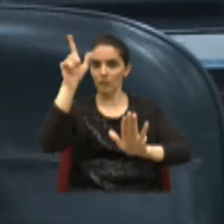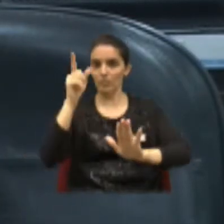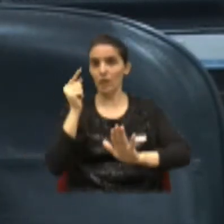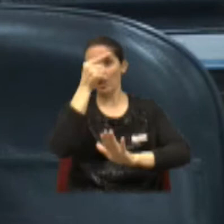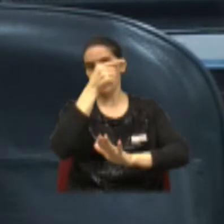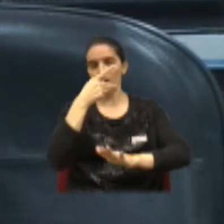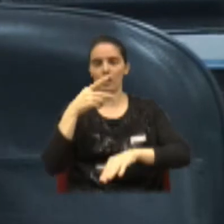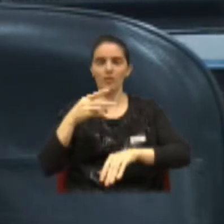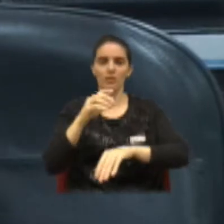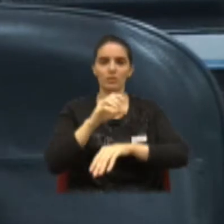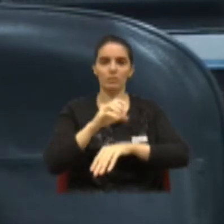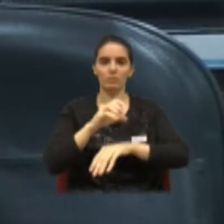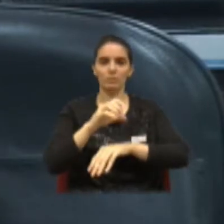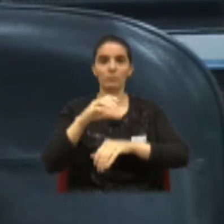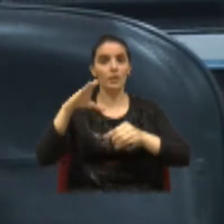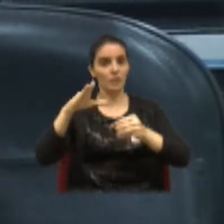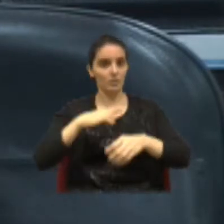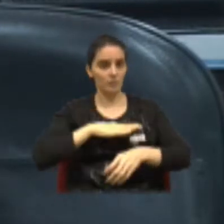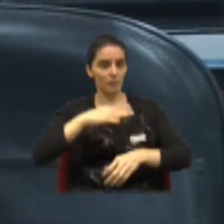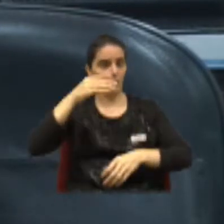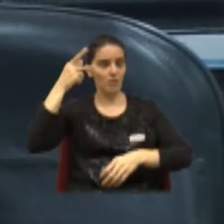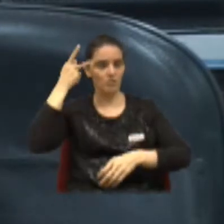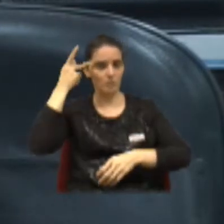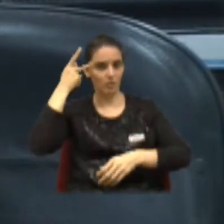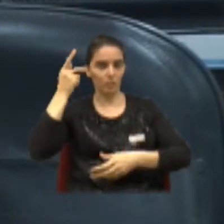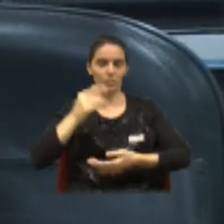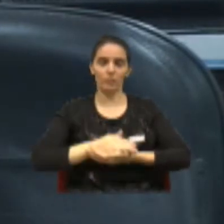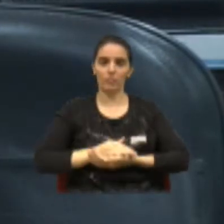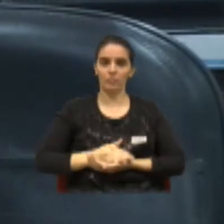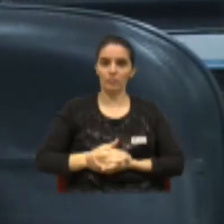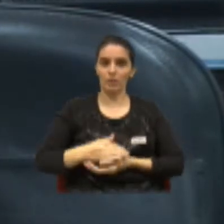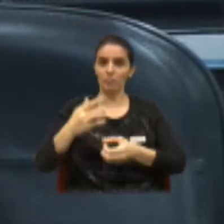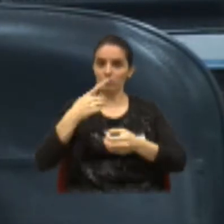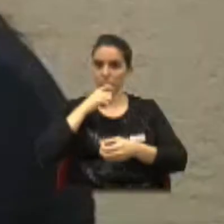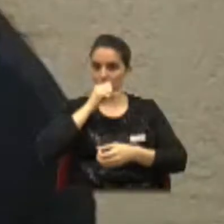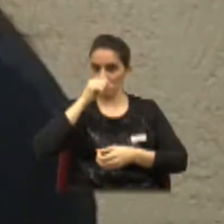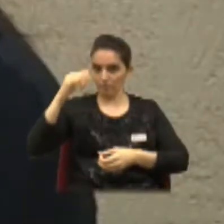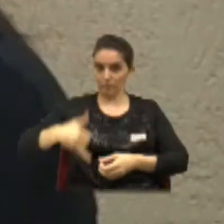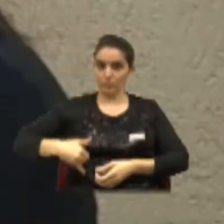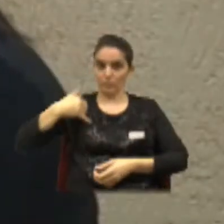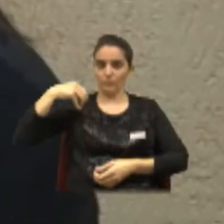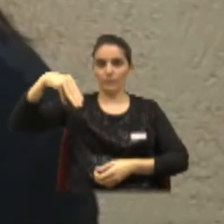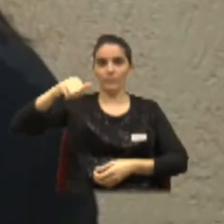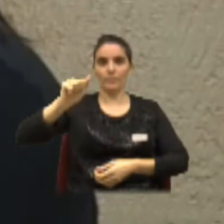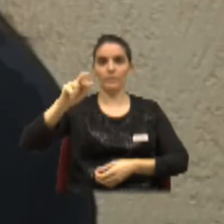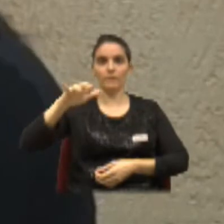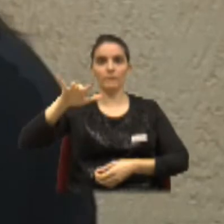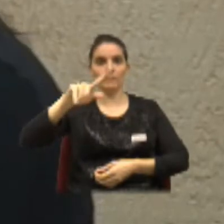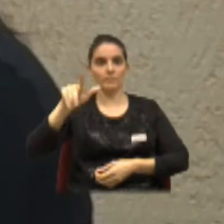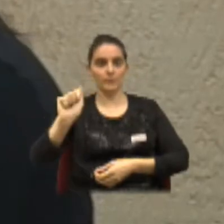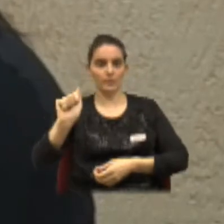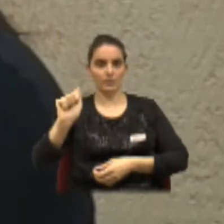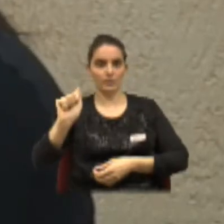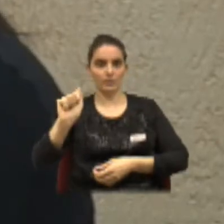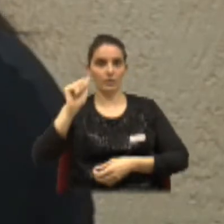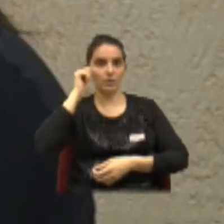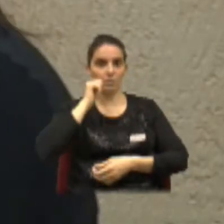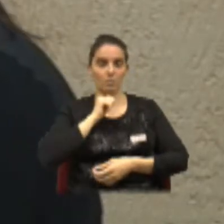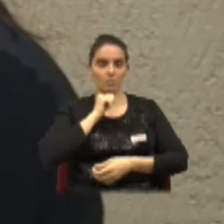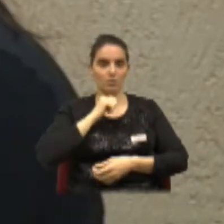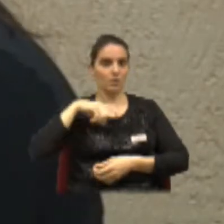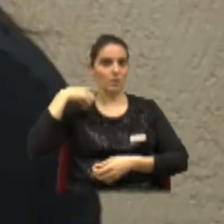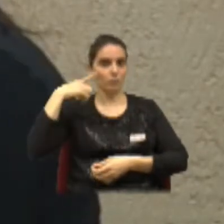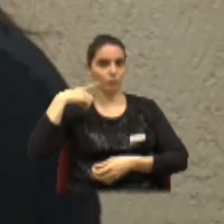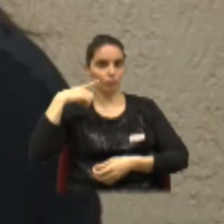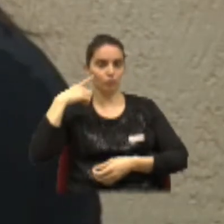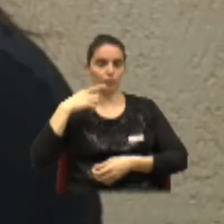maestria, orgulhando cada vez mais a subseção de Limeira. A doutora Marisa Hortelã, da Comissão da Mulher Advogada, também que